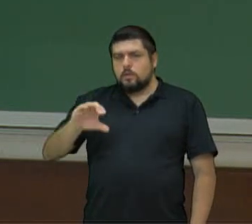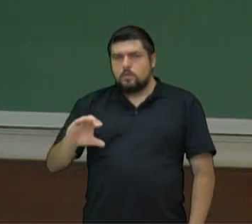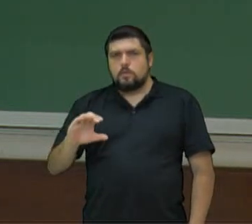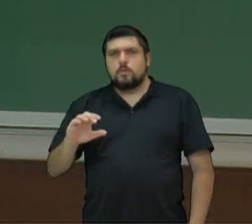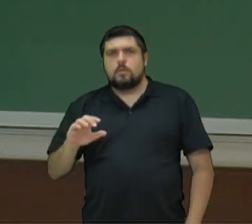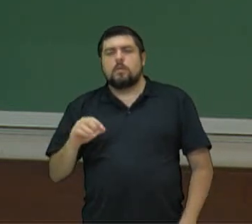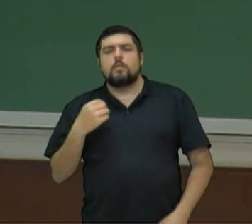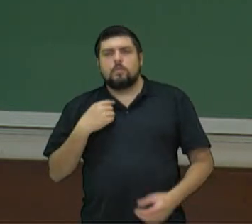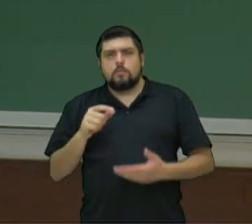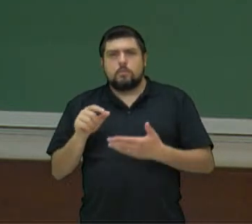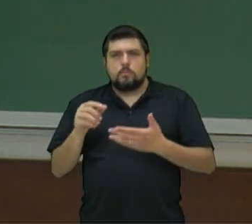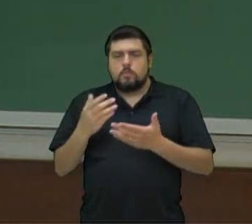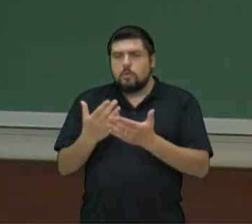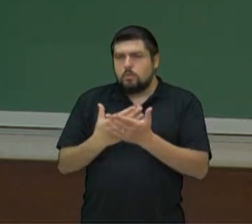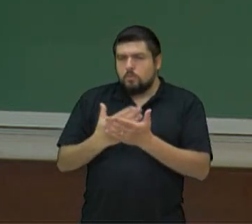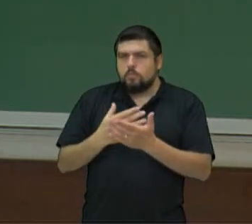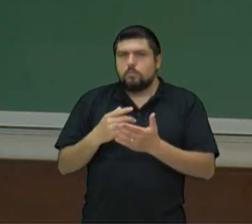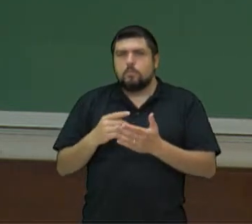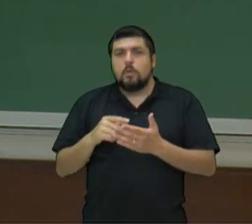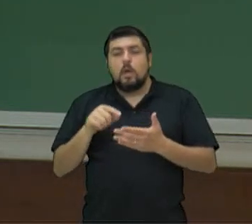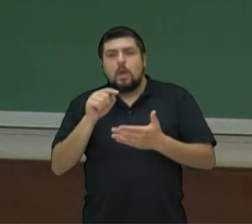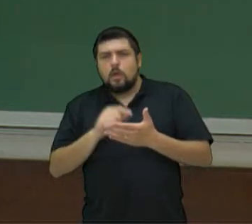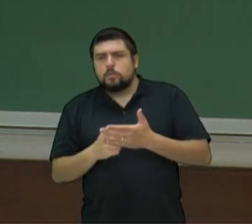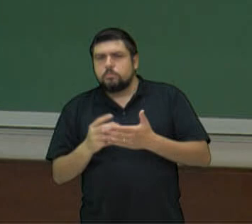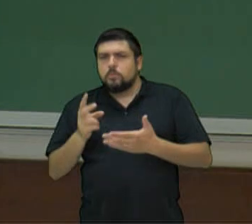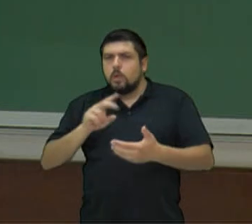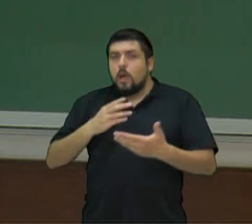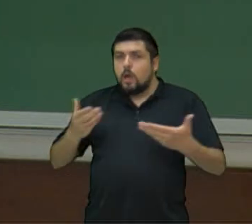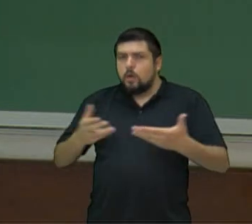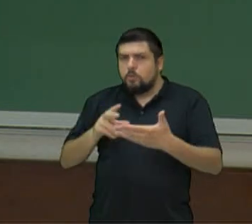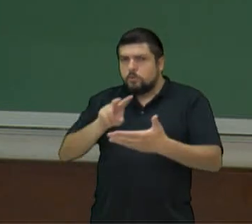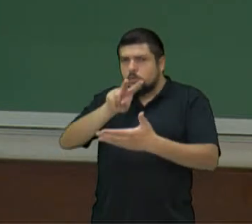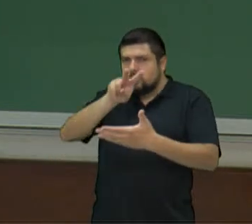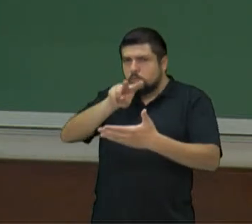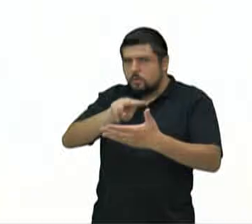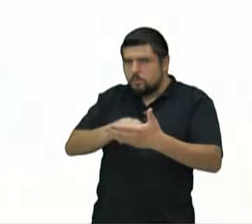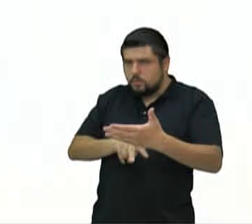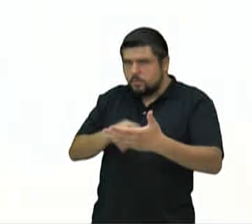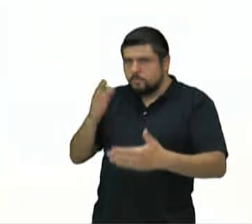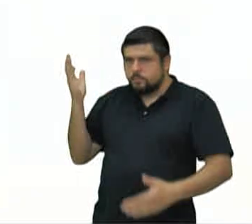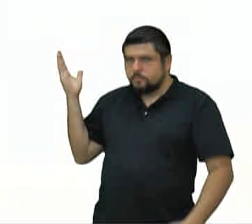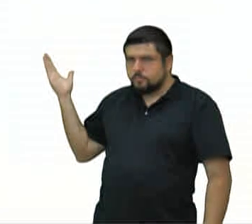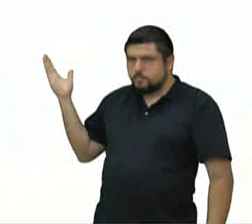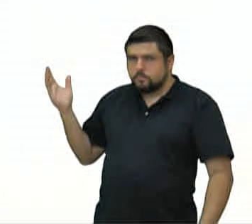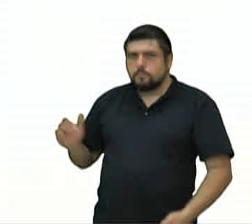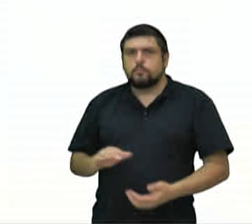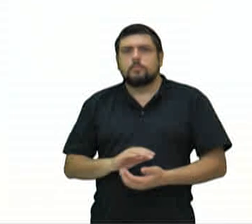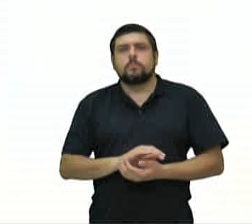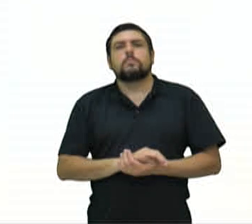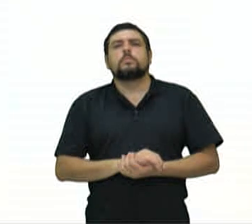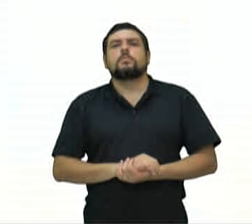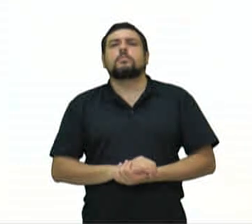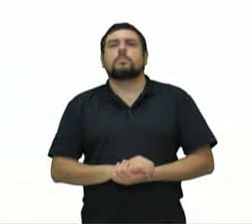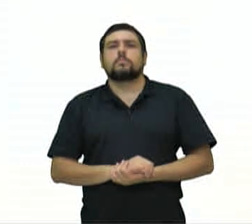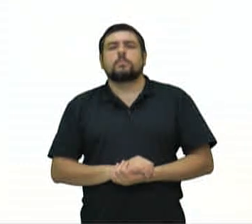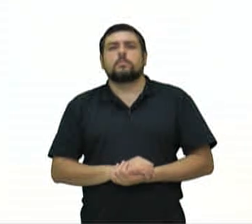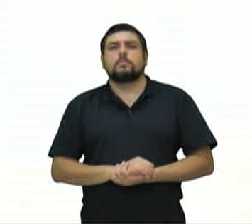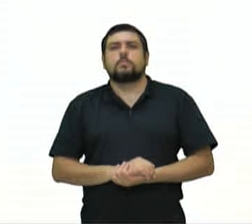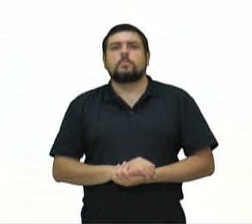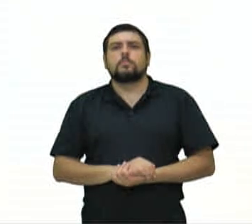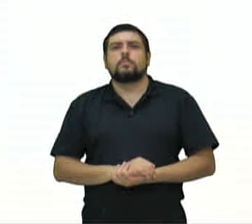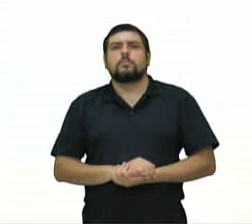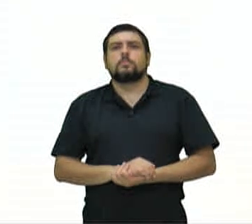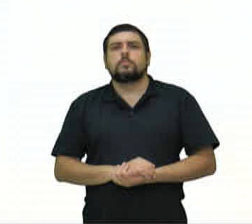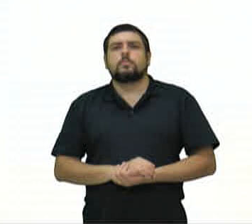livro. Ela faz uma descrição aqui, eu vou ler com vocês, acompanhe comigo. It was a cold gray day in